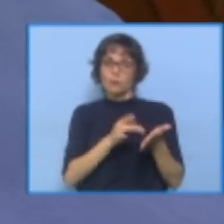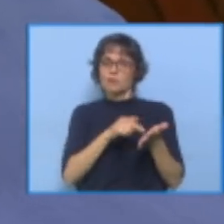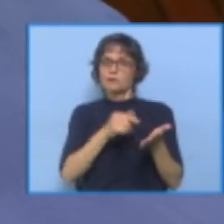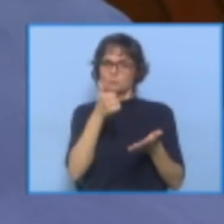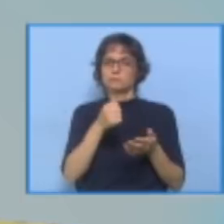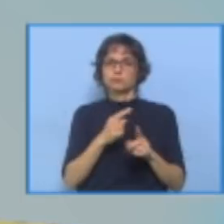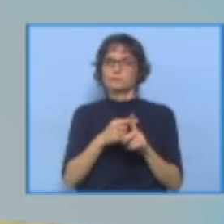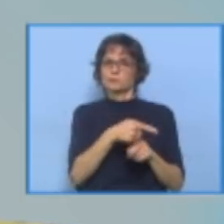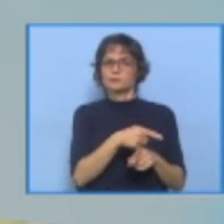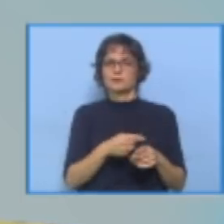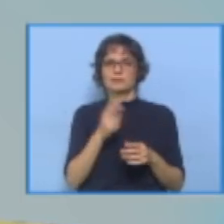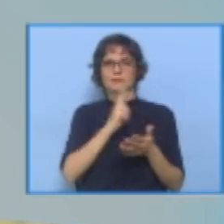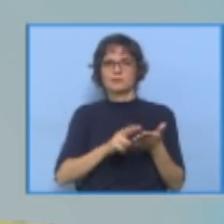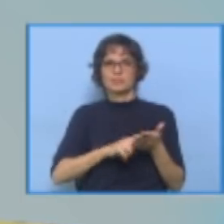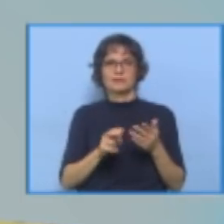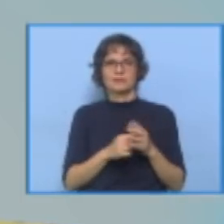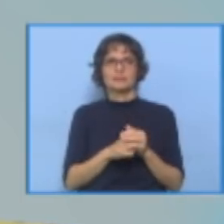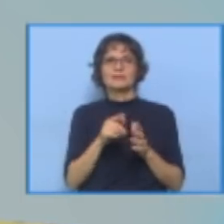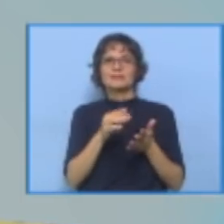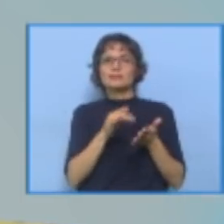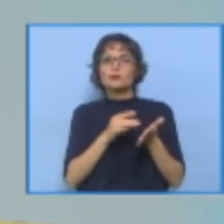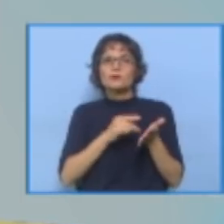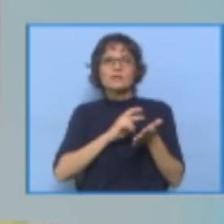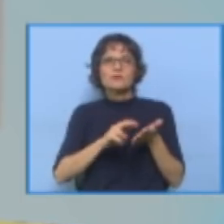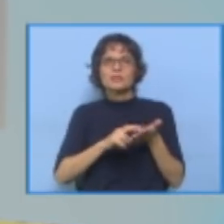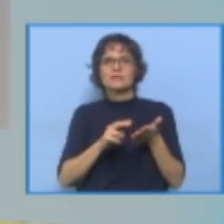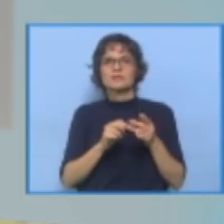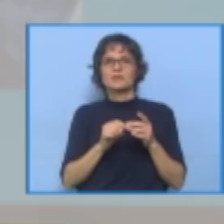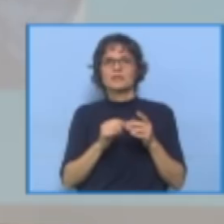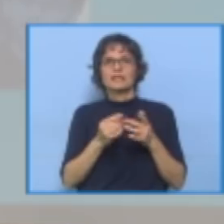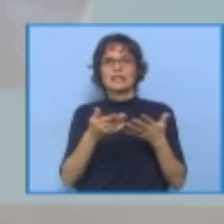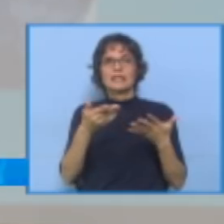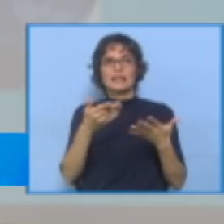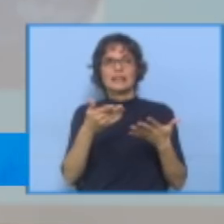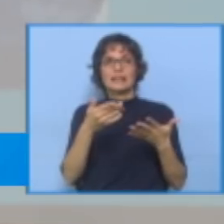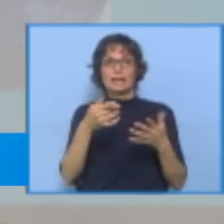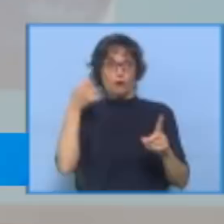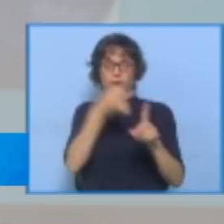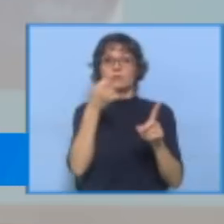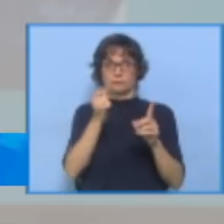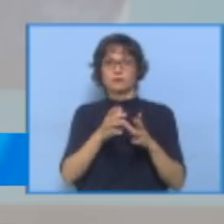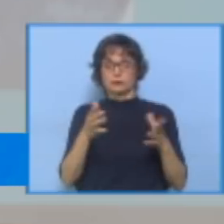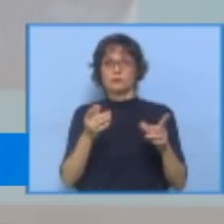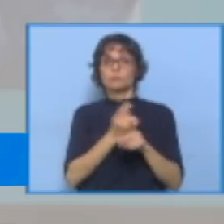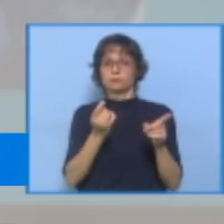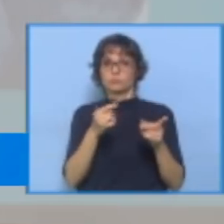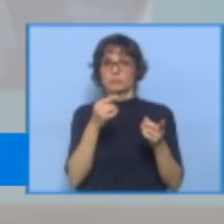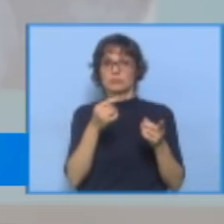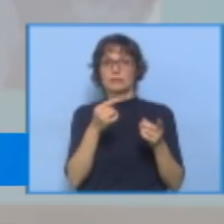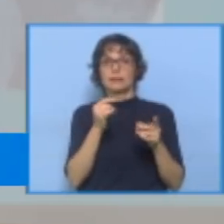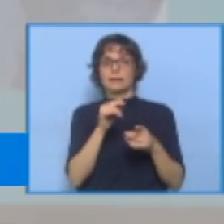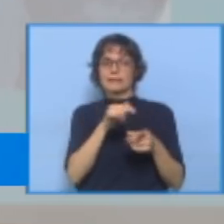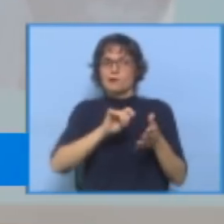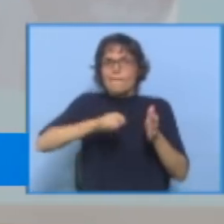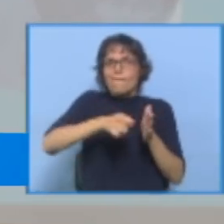que é na introdução que diz que este é um livro que não faz dormir, ou tem essa expressão, não é? É um grande desafio, desafio porque é um livro com uma